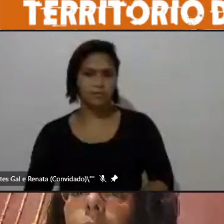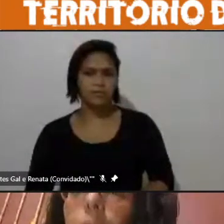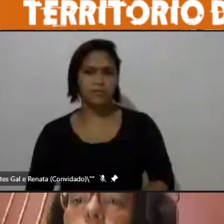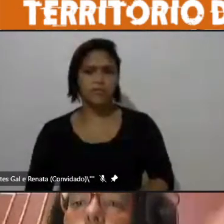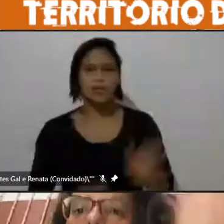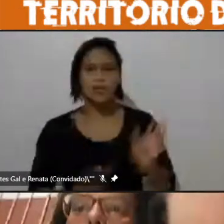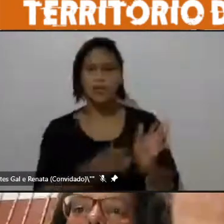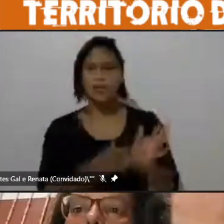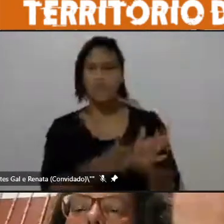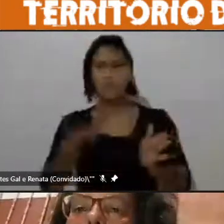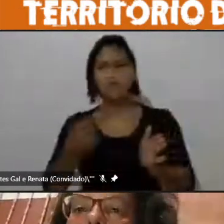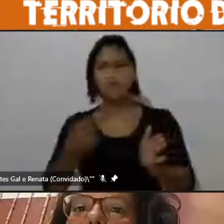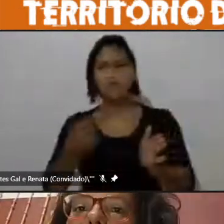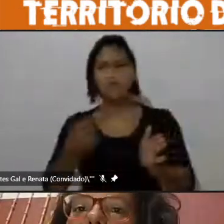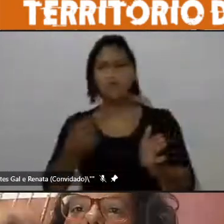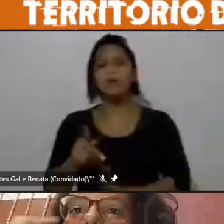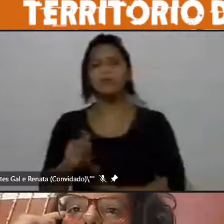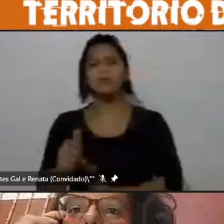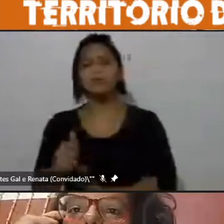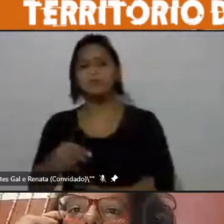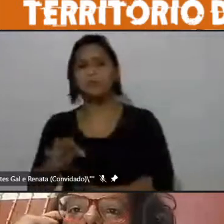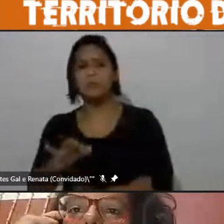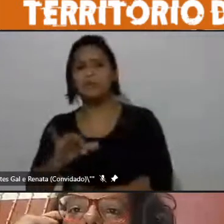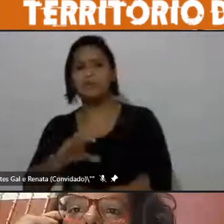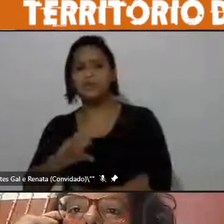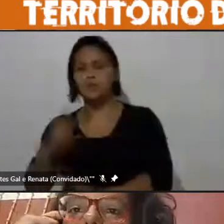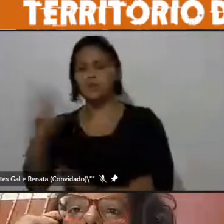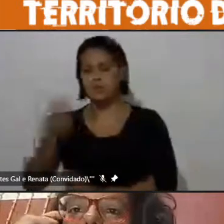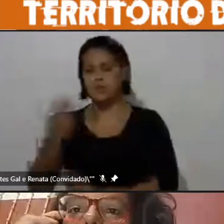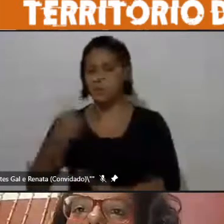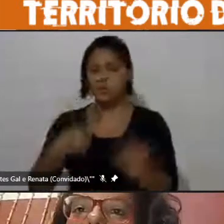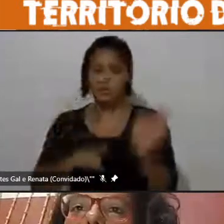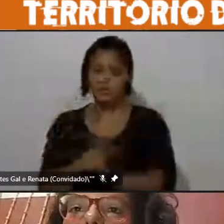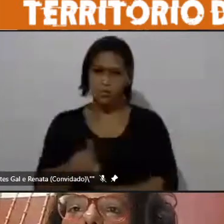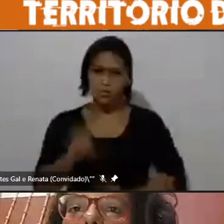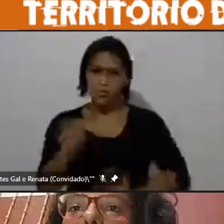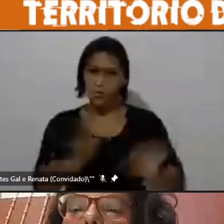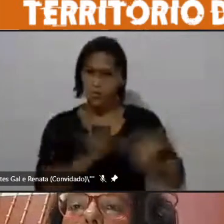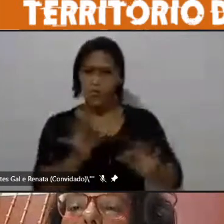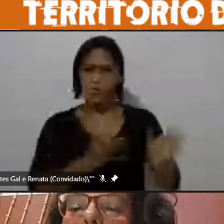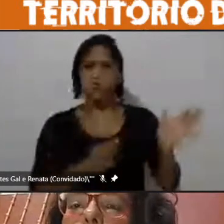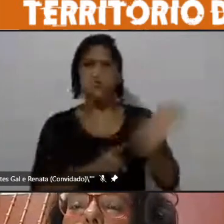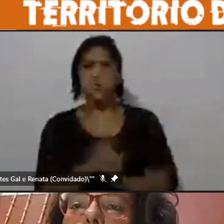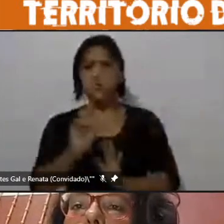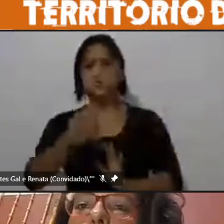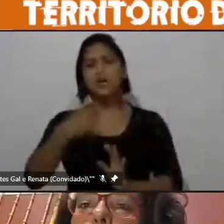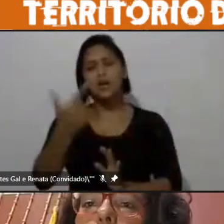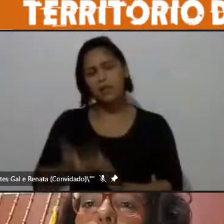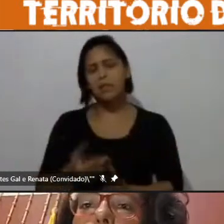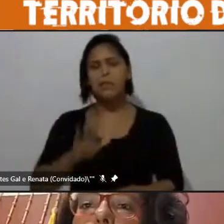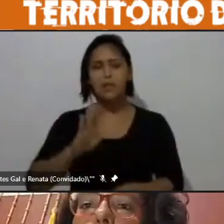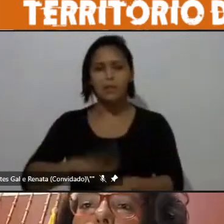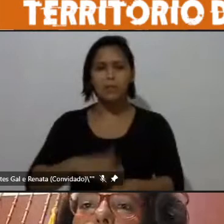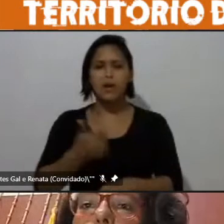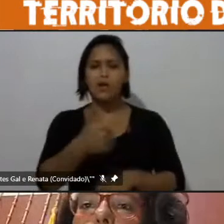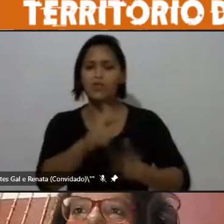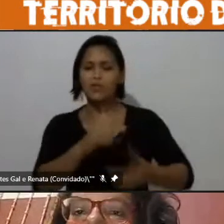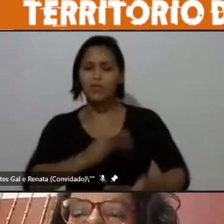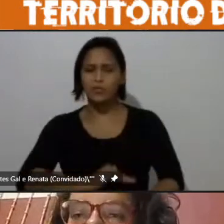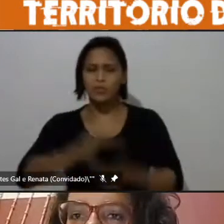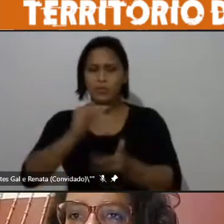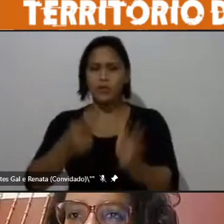Eu vou passar, então, para a Patrícia e para a Fabiana, vocês decidem a ordem e as perguntas, depois a gente faz mais outro bloco,